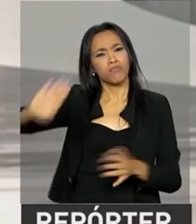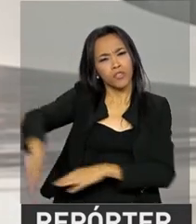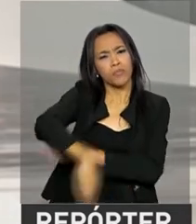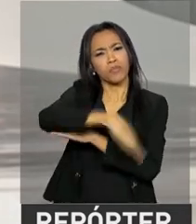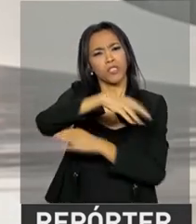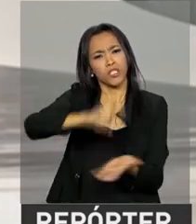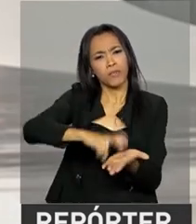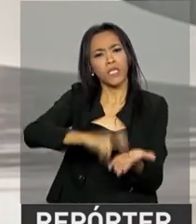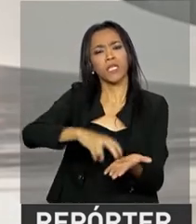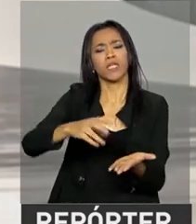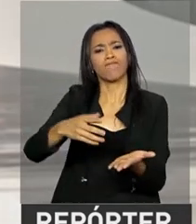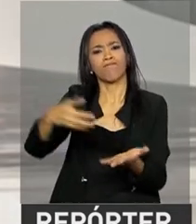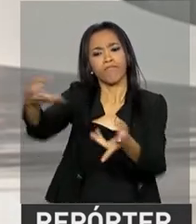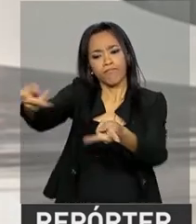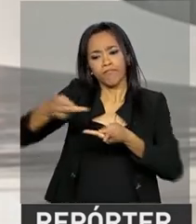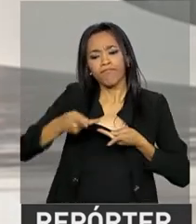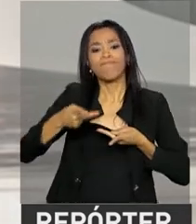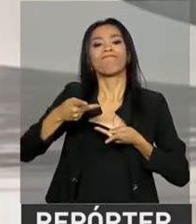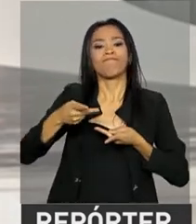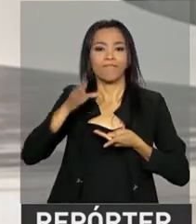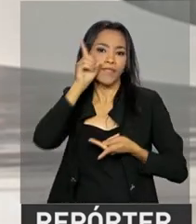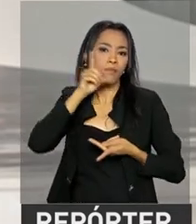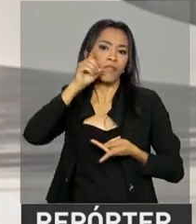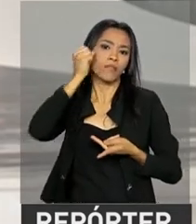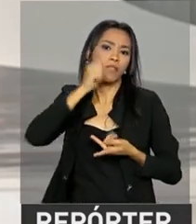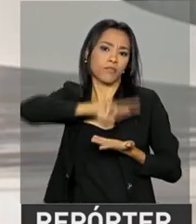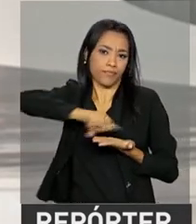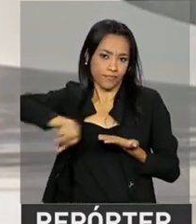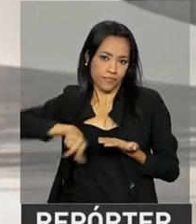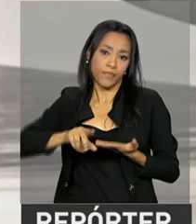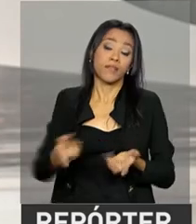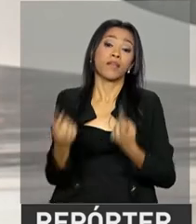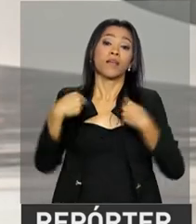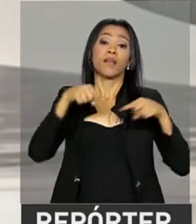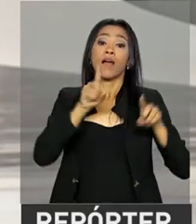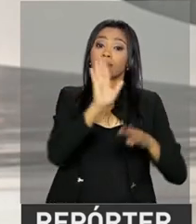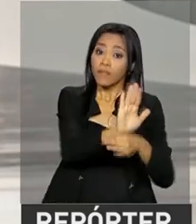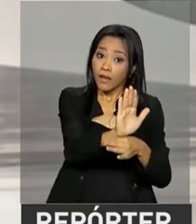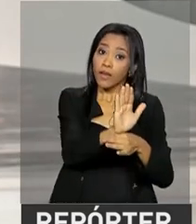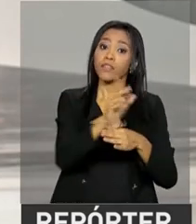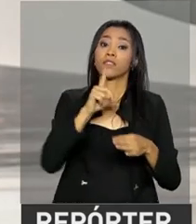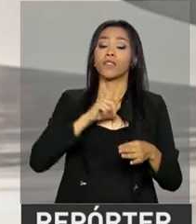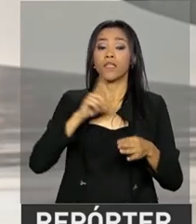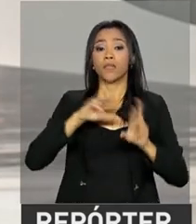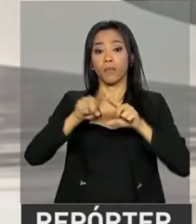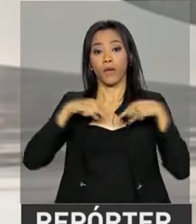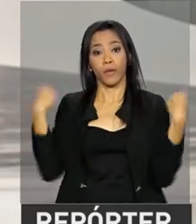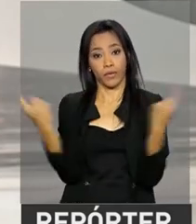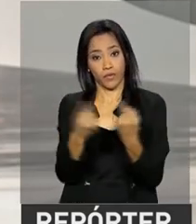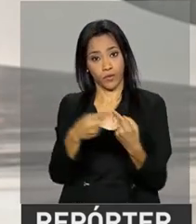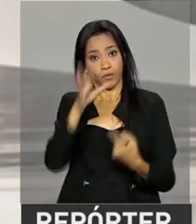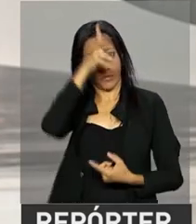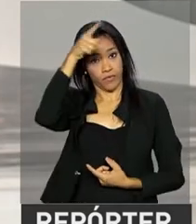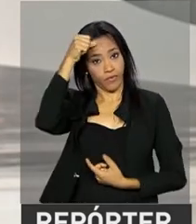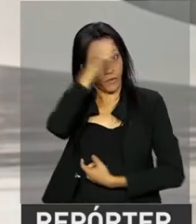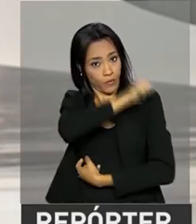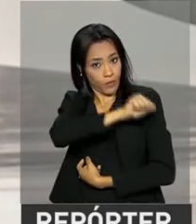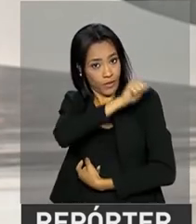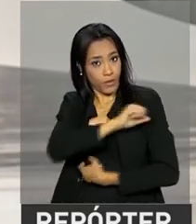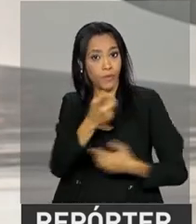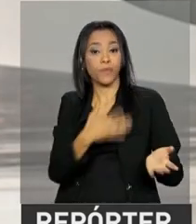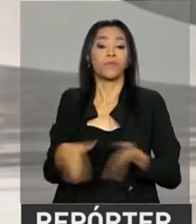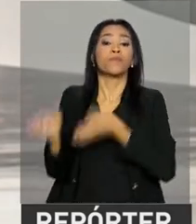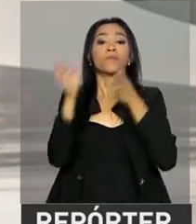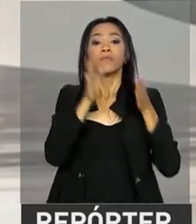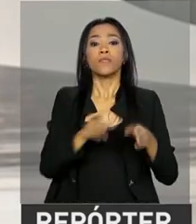recebe a visita de parlamentares à tarde ele se reúne com o prefeito do rio marcelo crivella e também com o presidente